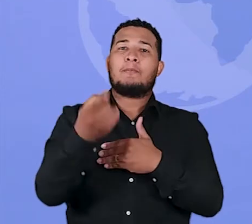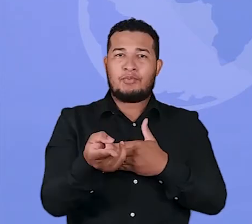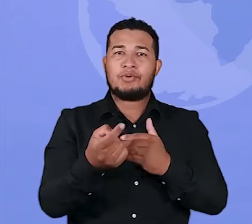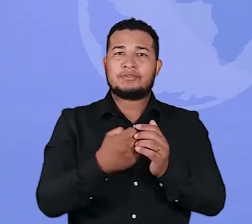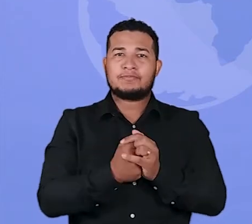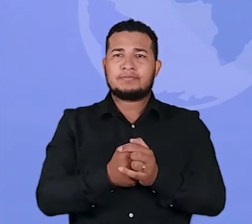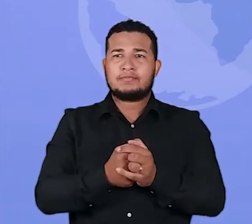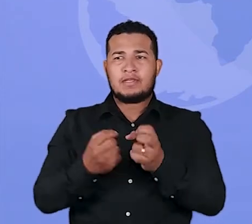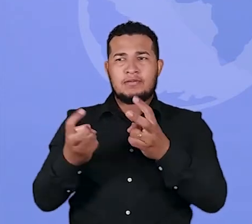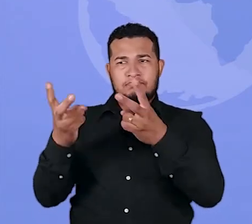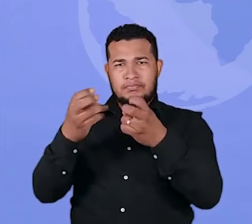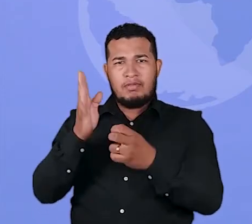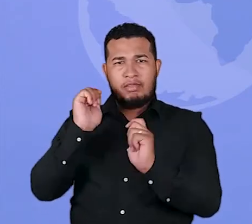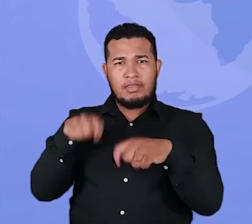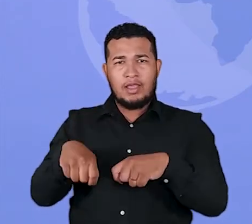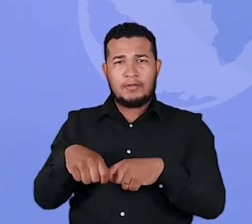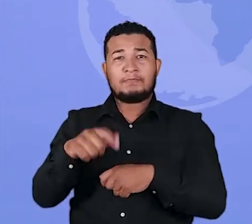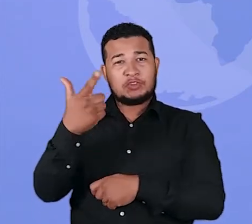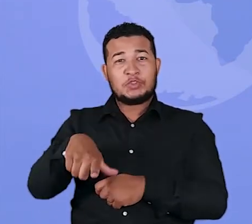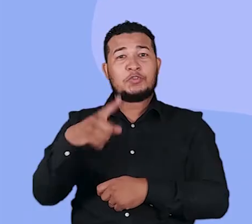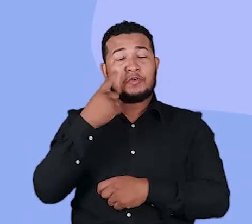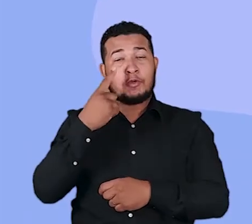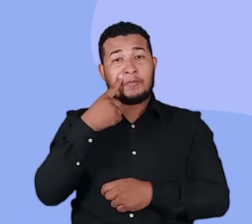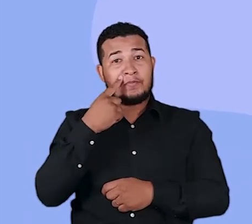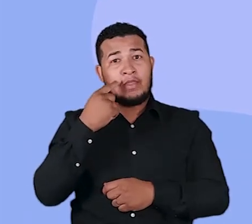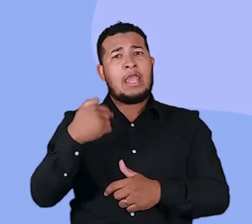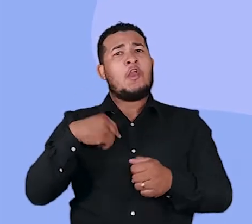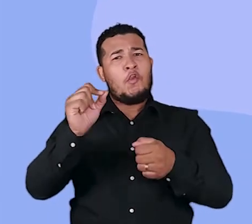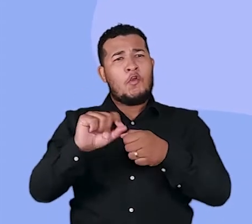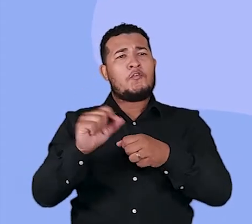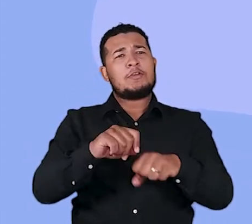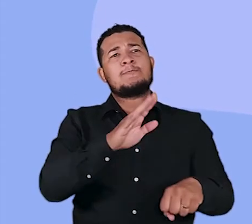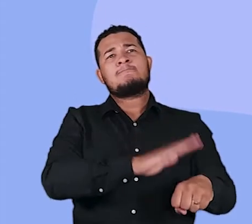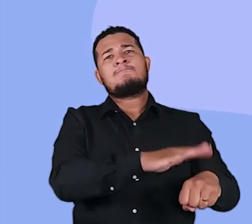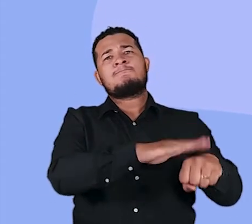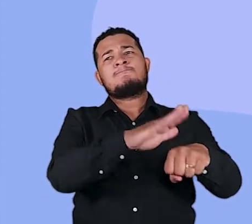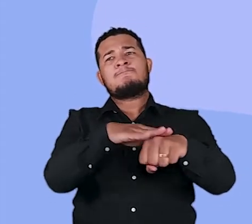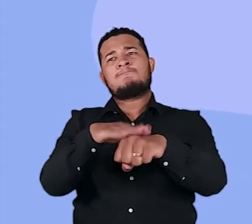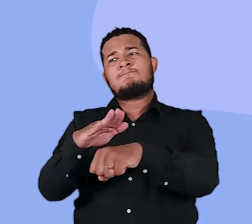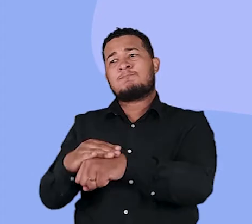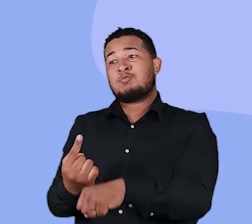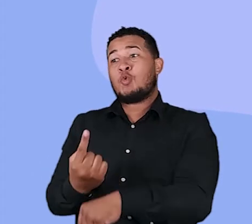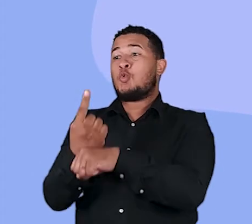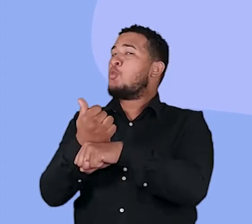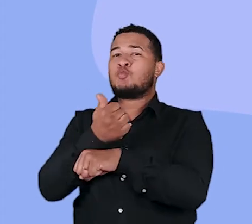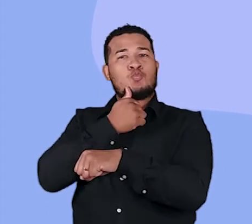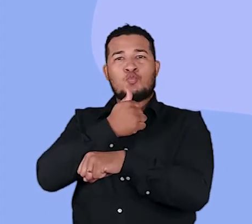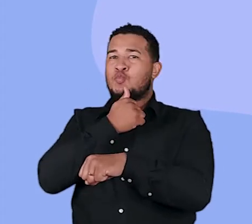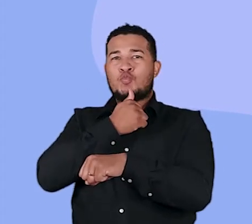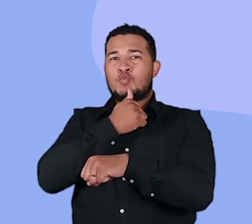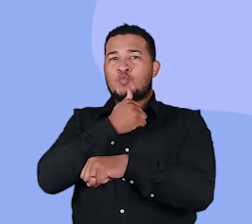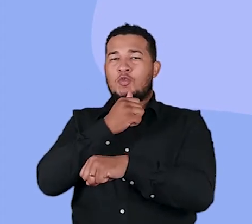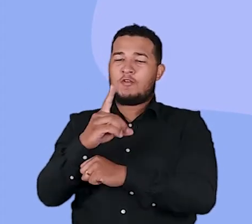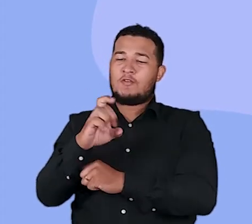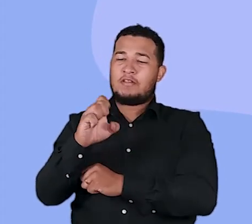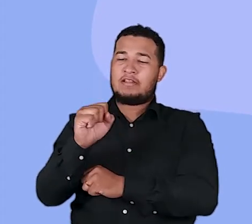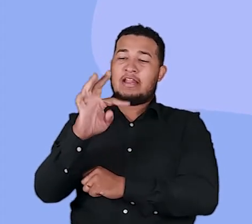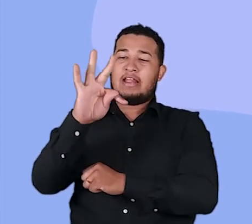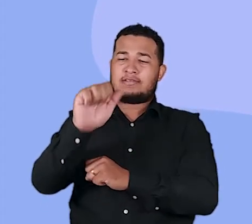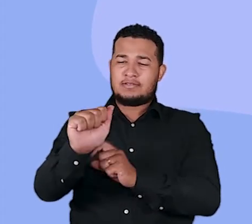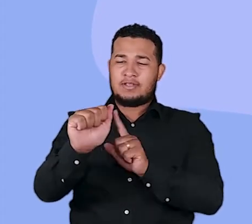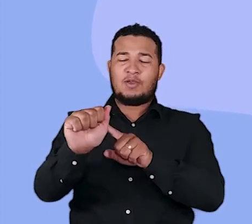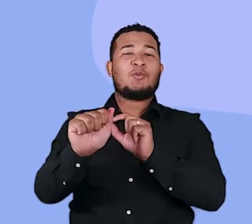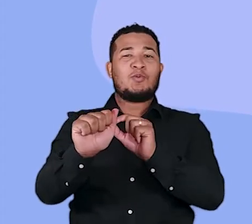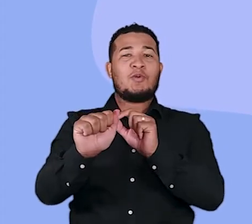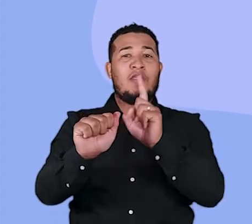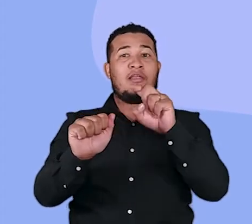do texto. Você consegue identificar aí? Vamos dar uma olhada aí de novo. Fiz todas as tarefas, com exceção desta. A palavra